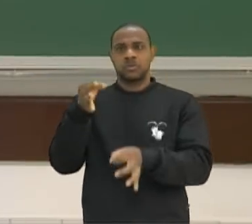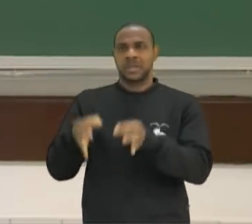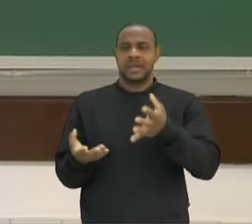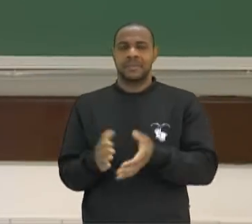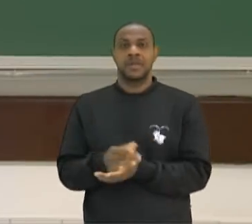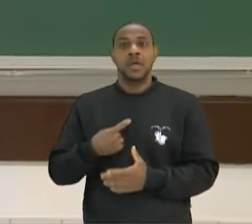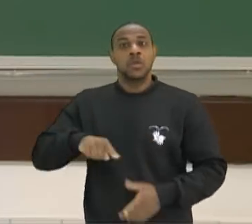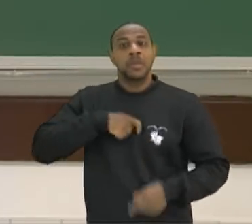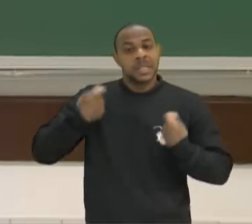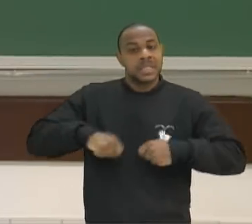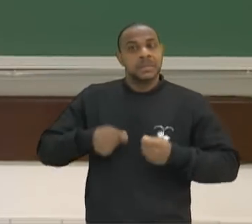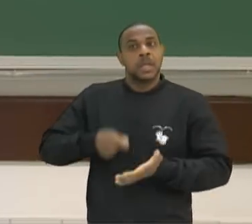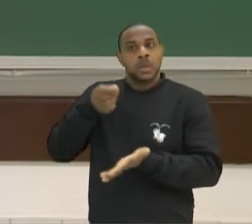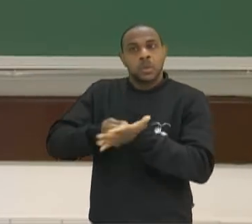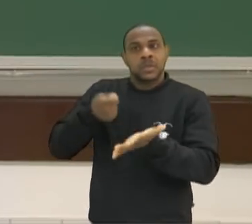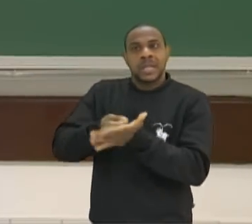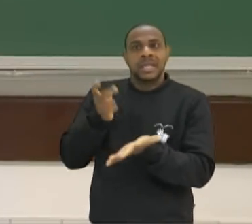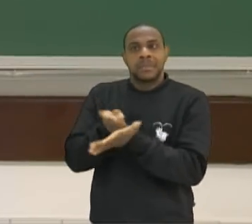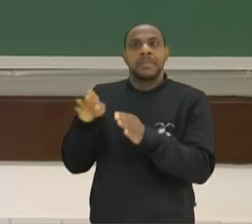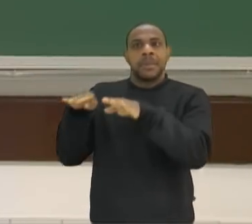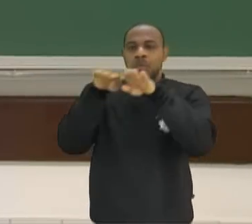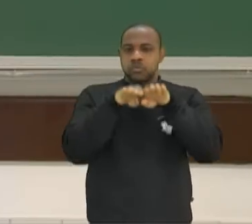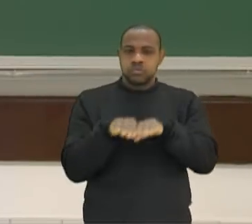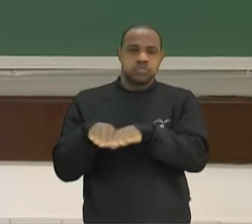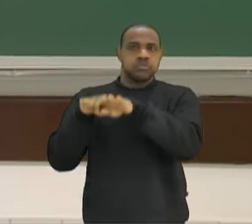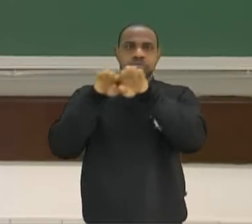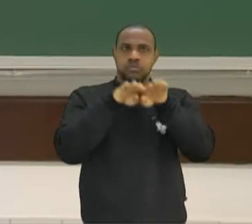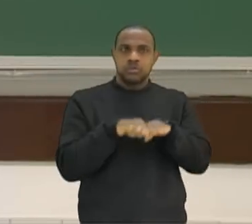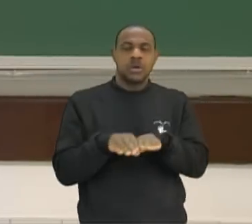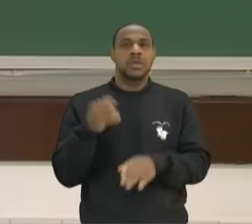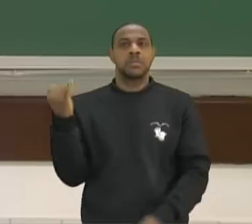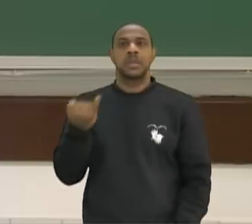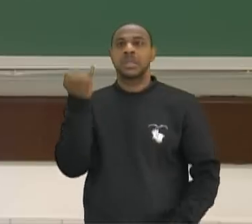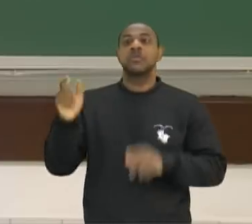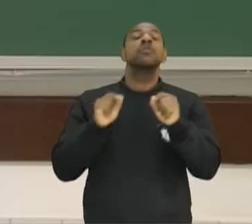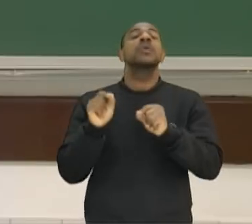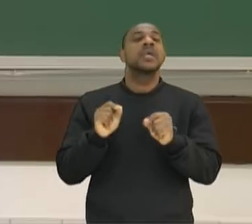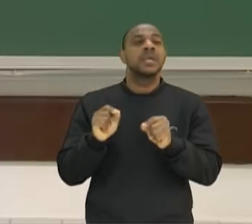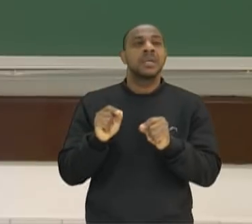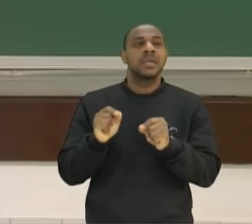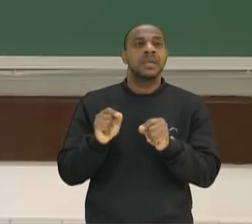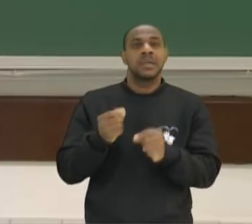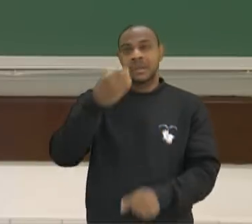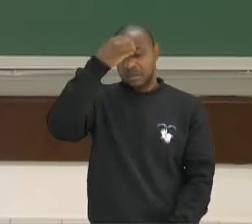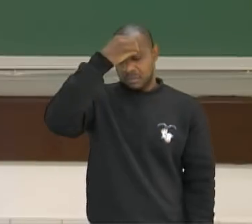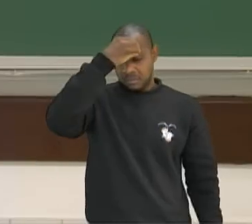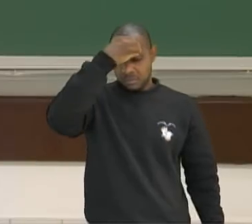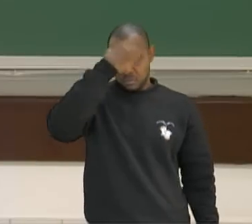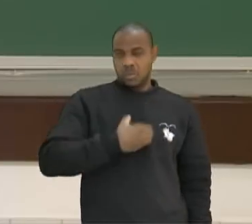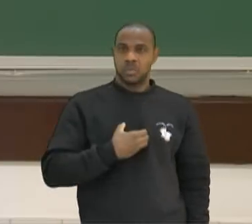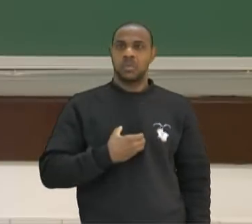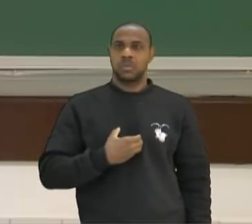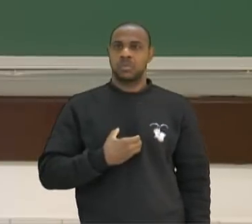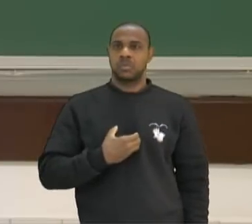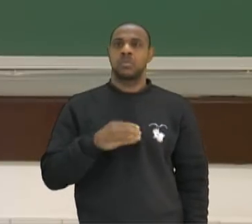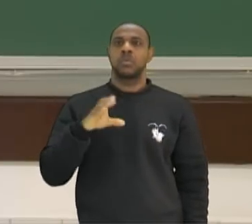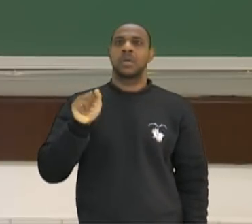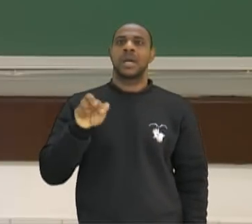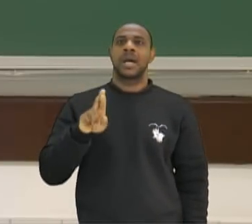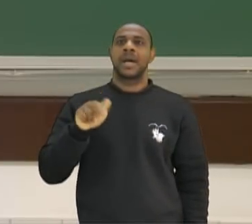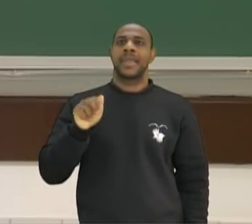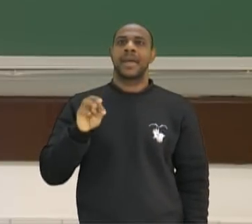pela igualdade, né? E o que importa é realmente o que ele falou aqui. O conteúdo do caráter